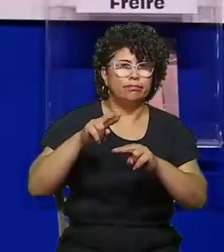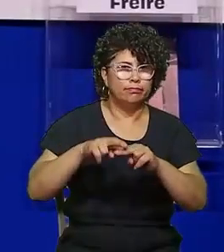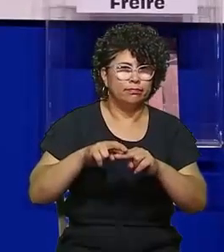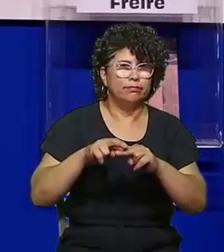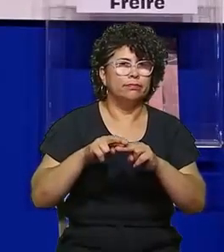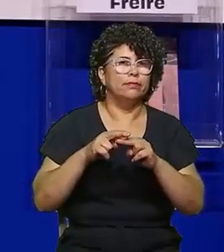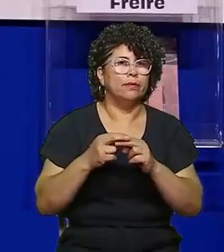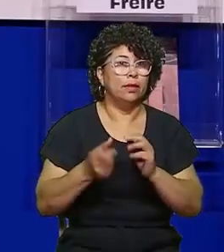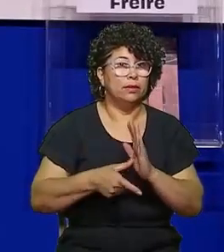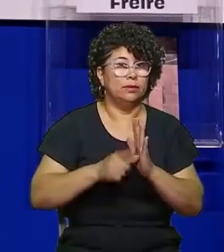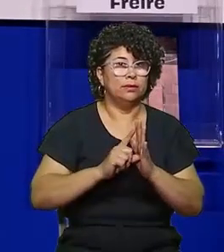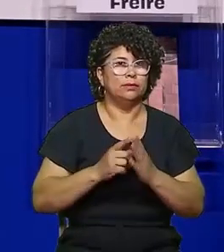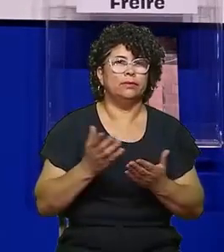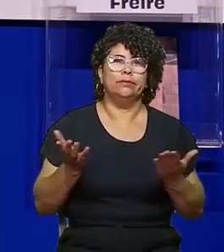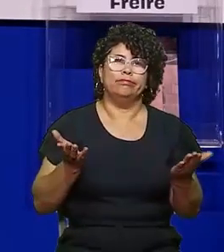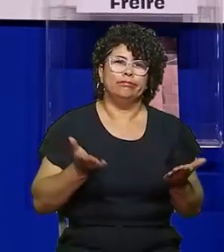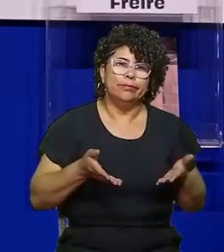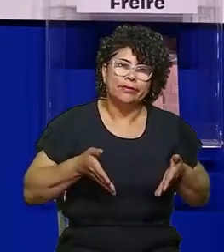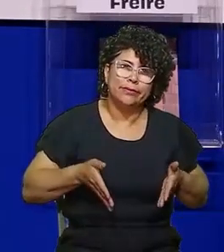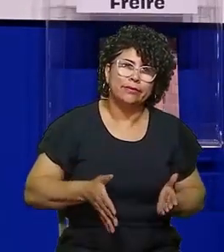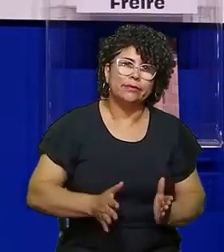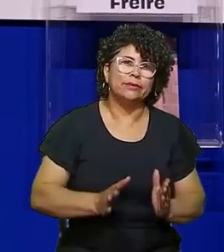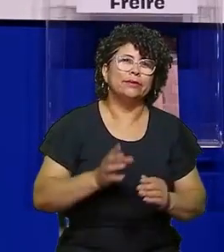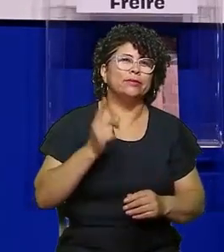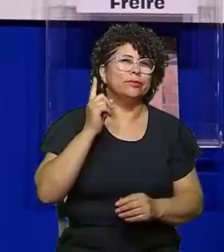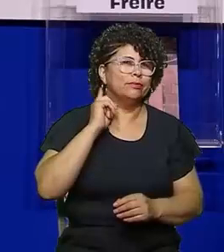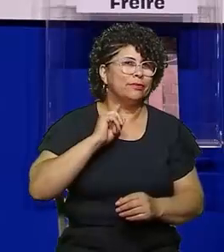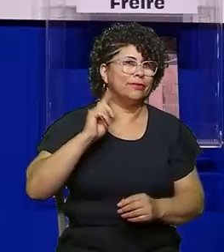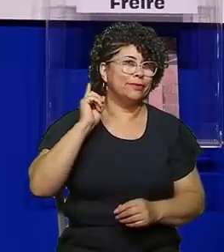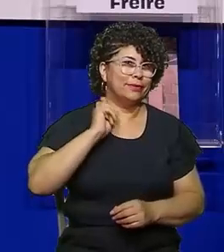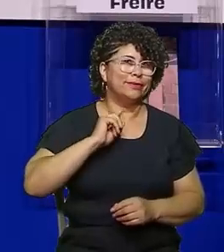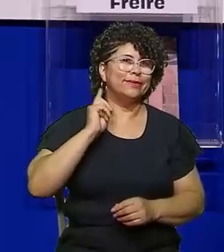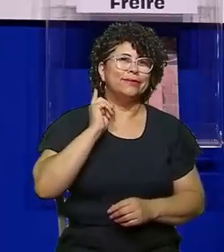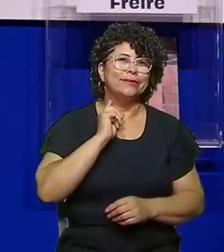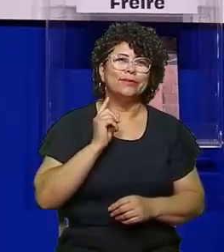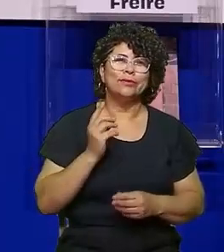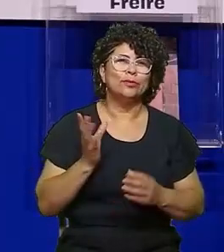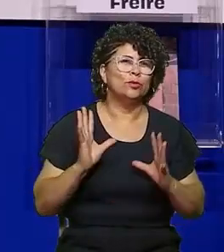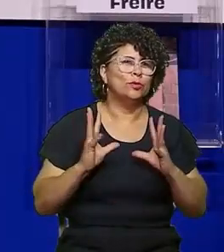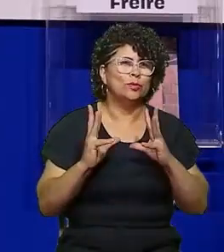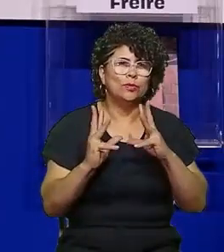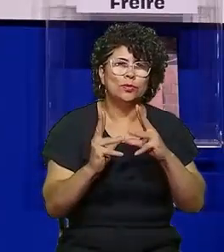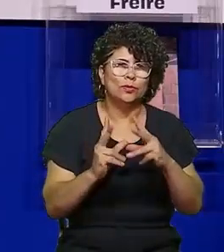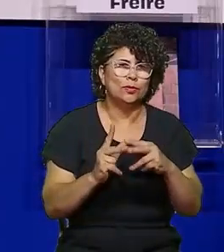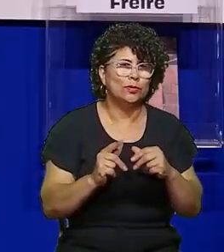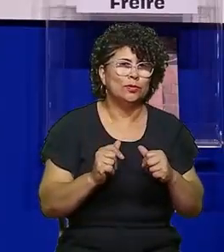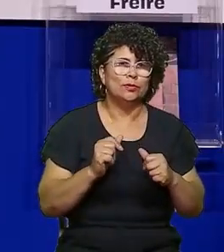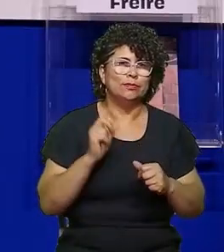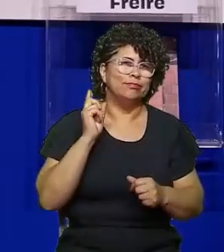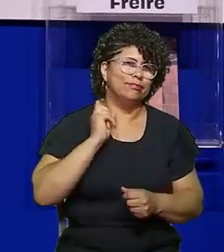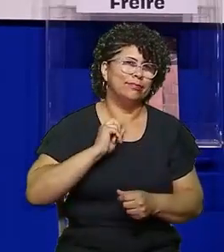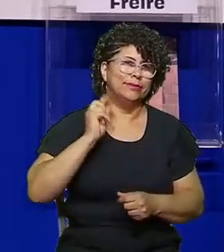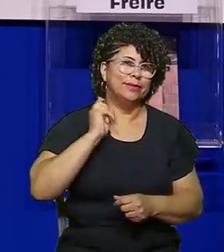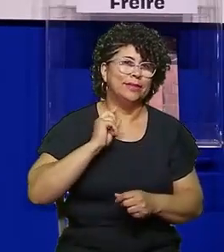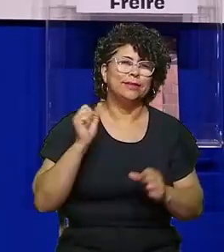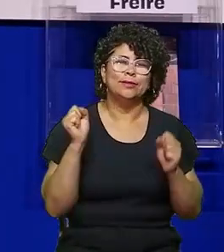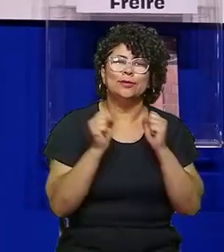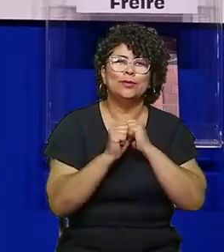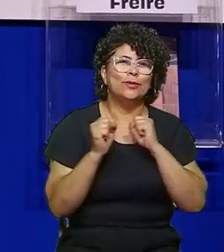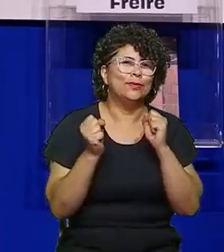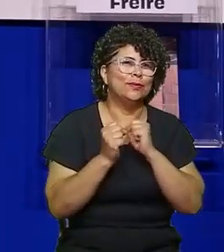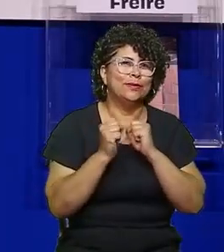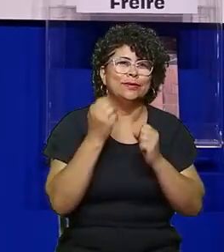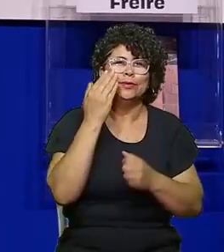tudo, era mineiro. E os mineiros, muito sabiamente, adoram doce. E a maneira que eu encontrei